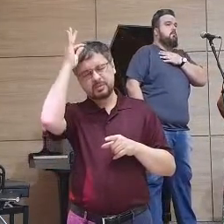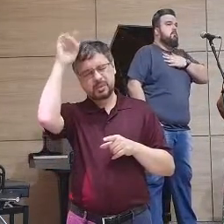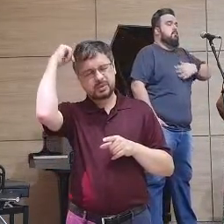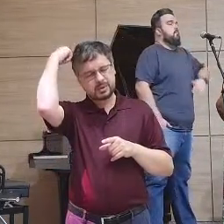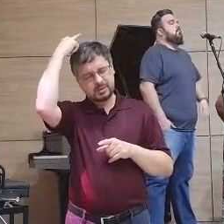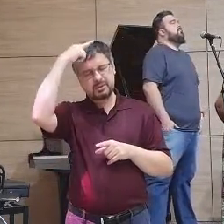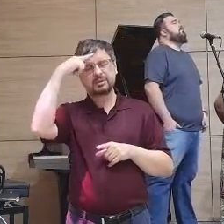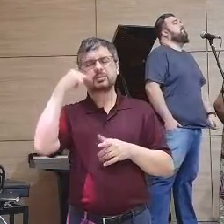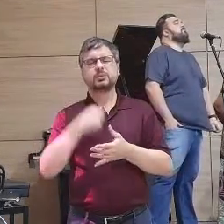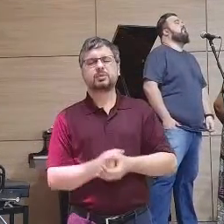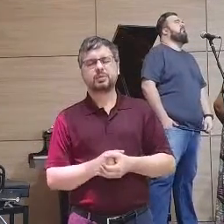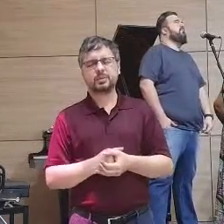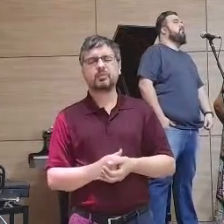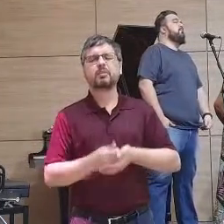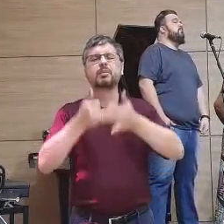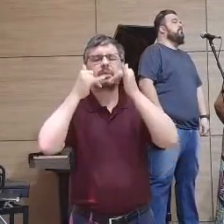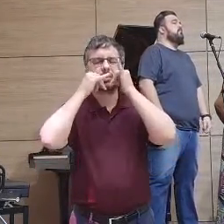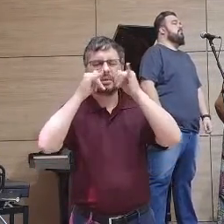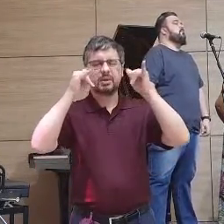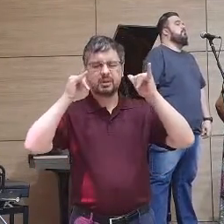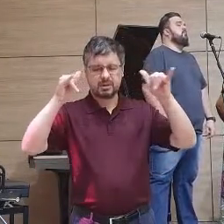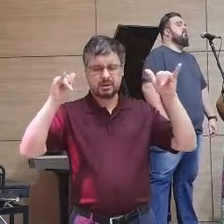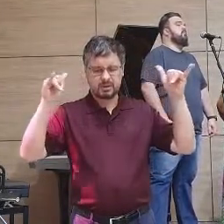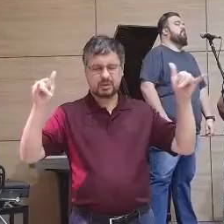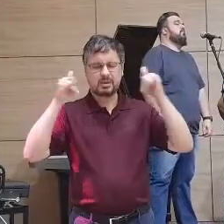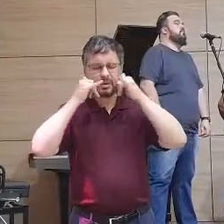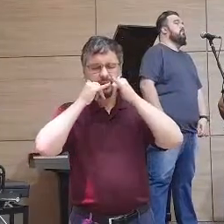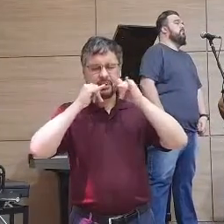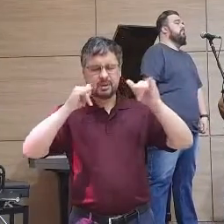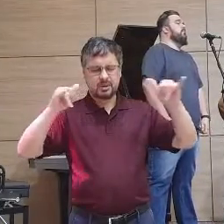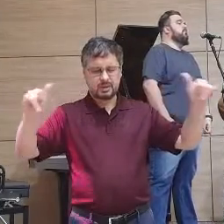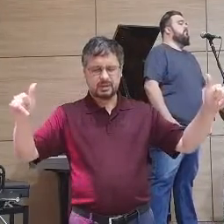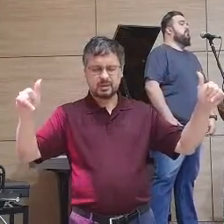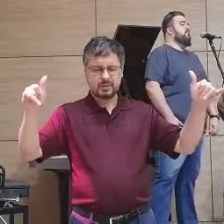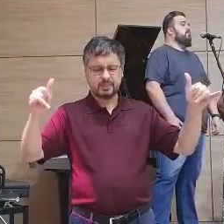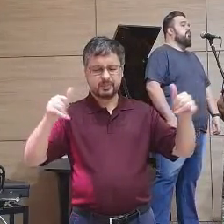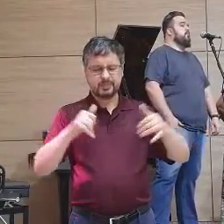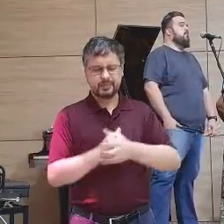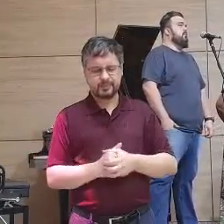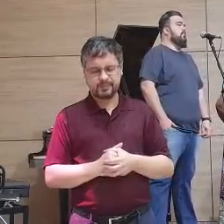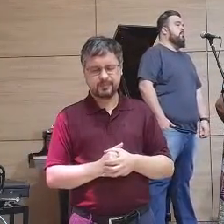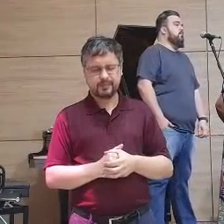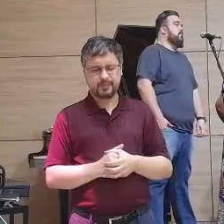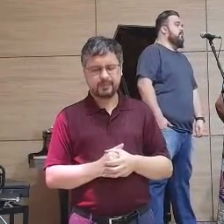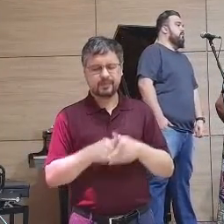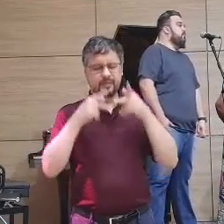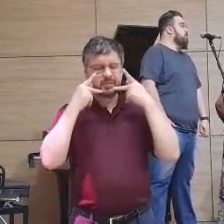nós queremos declarar declarar a